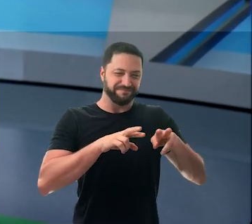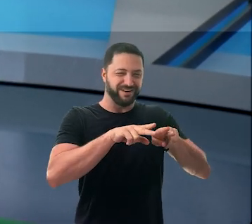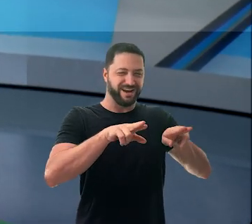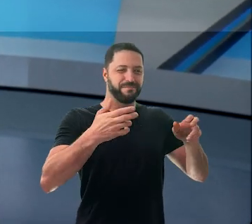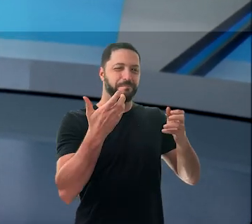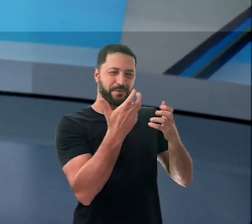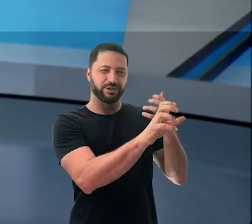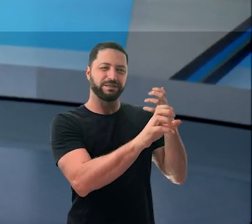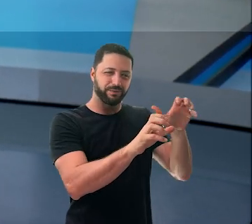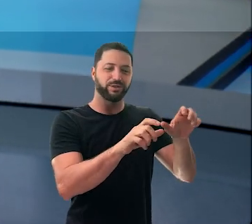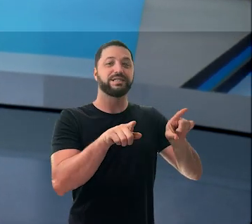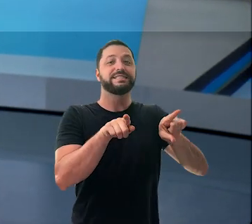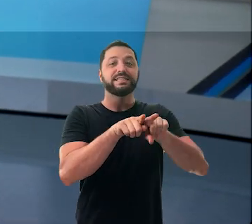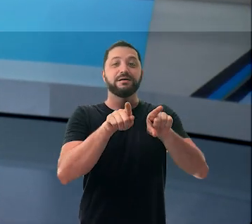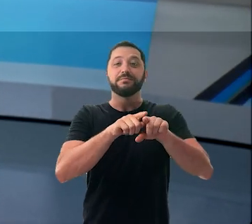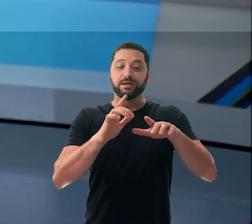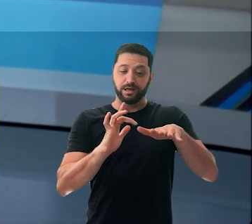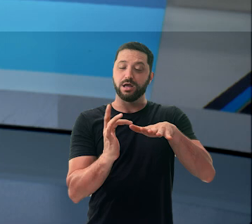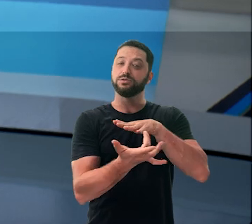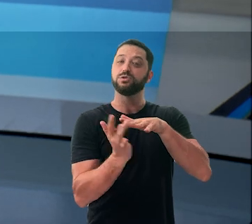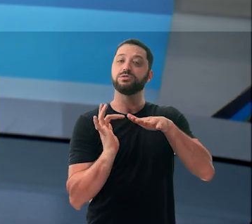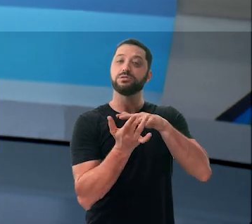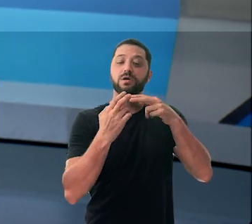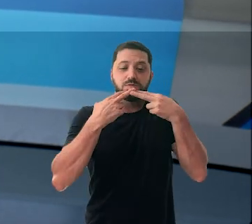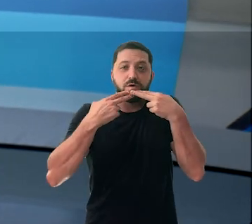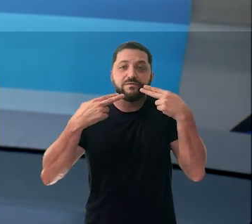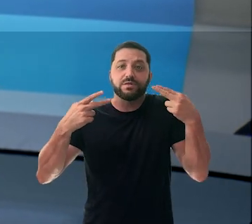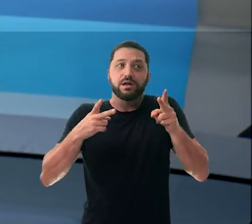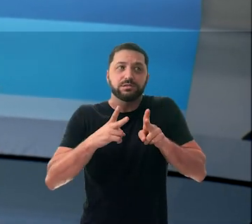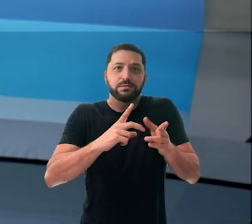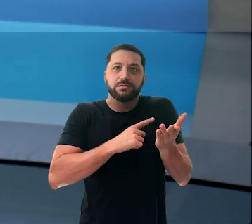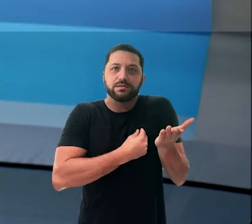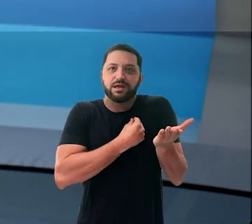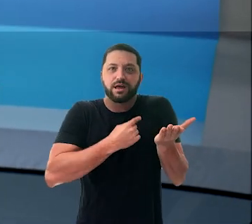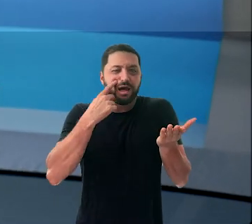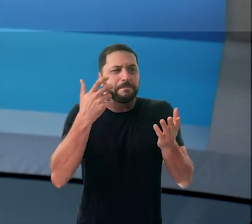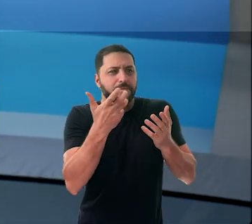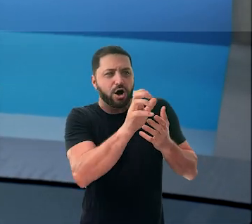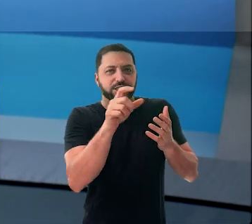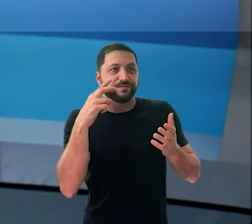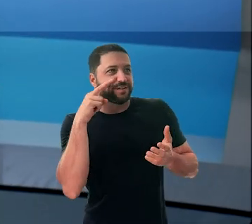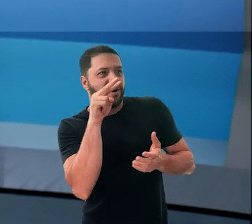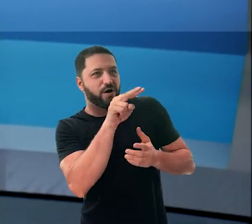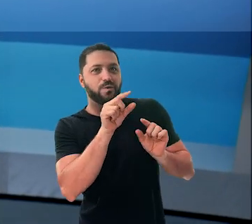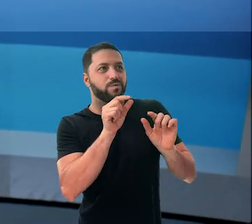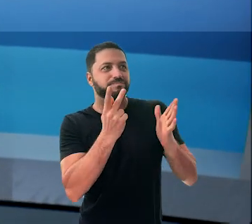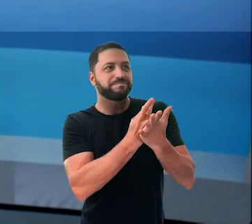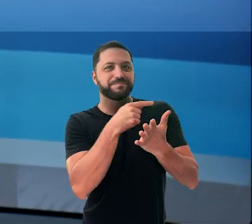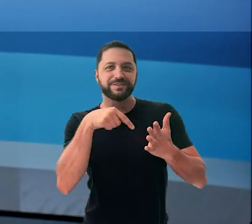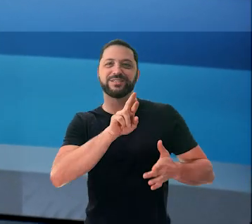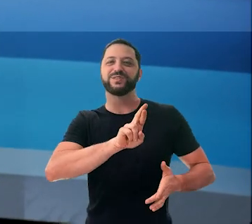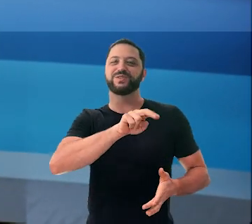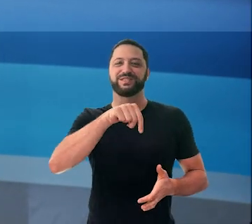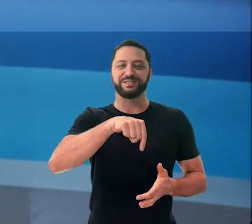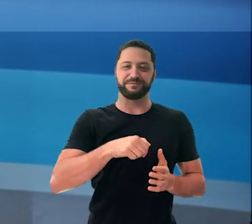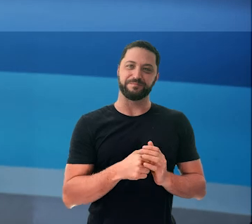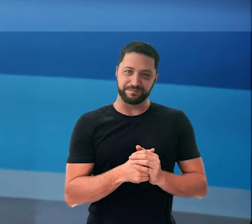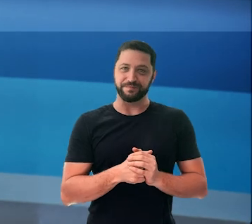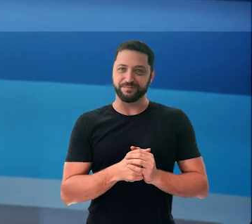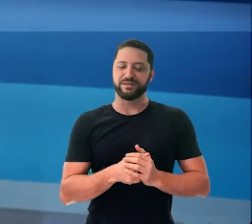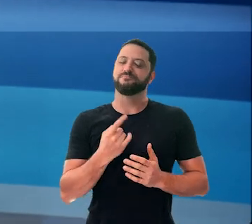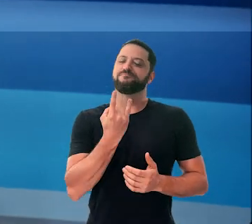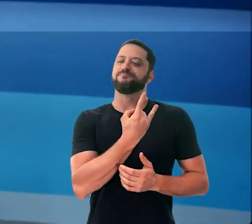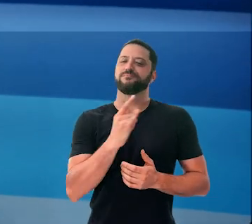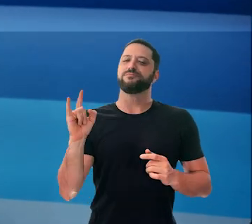no nosso canal do YouTube. Siga também as nossas redes sociais para ficar por dentro das novidades do Instituto Ressoar. E